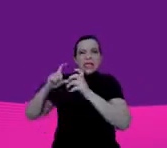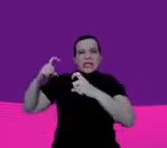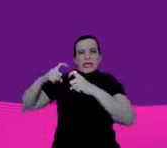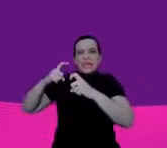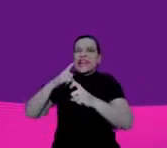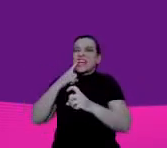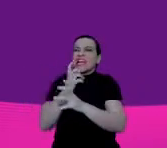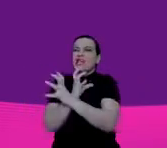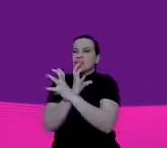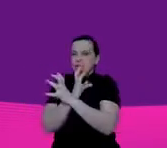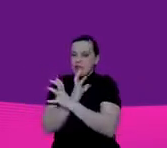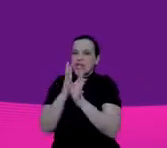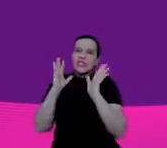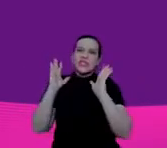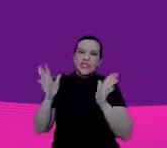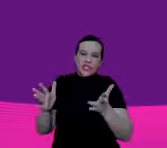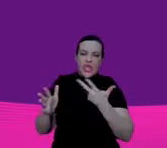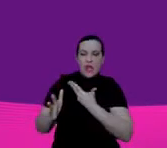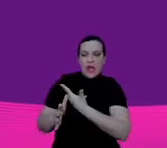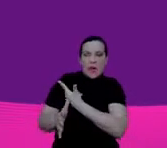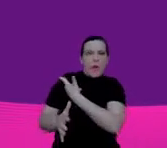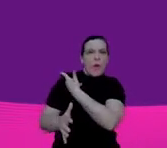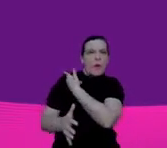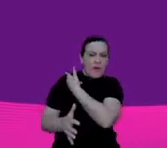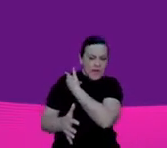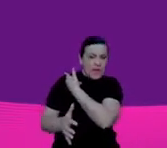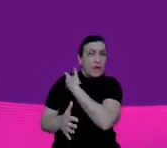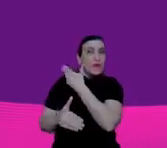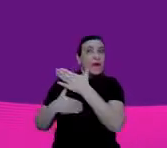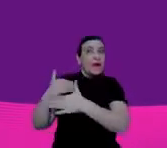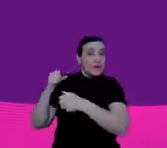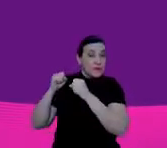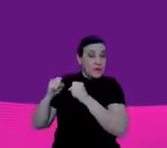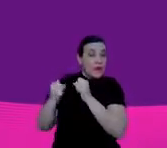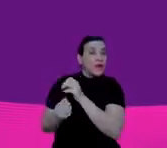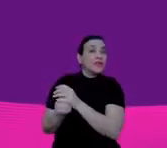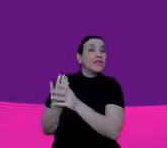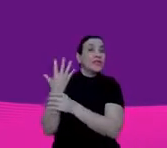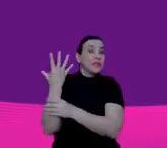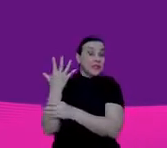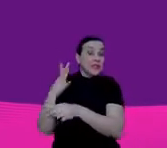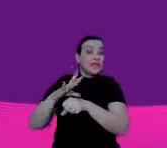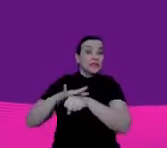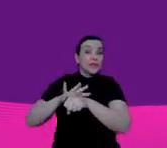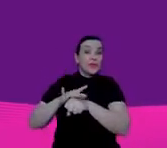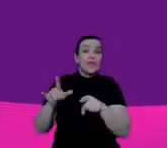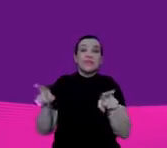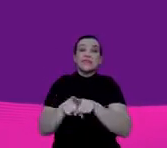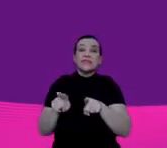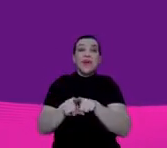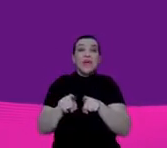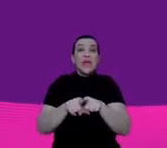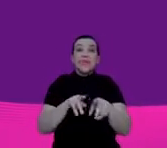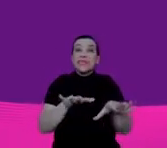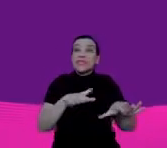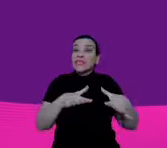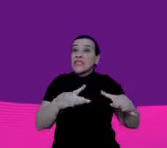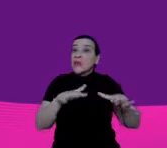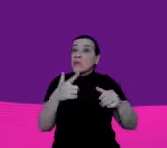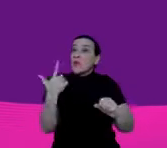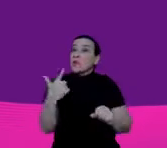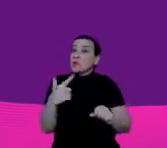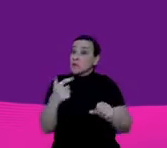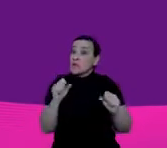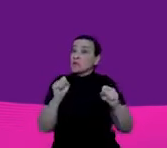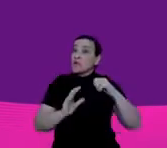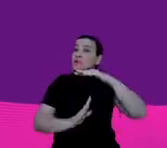verdade, isso é já uma manifestação da doença. O paciente que não tem tremor, que pode acontecer, até 25% dos pacientes podem